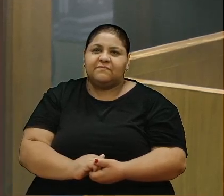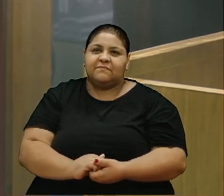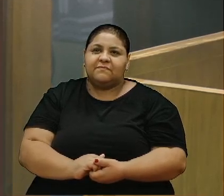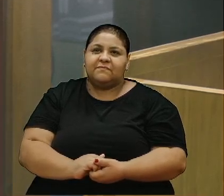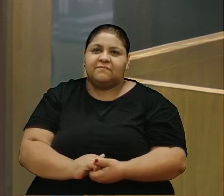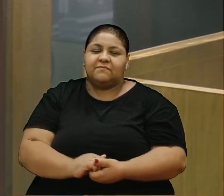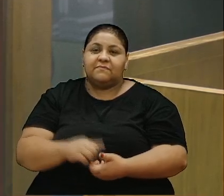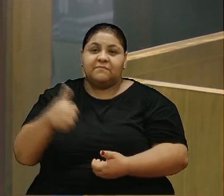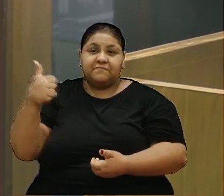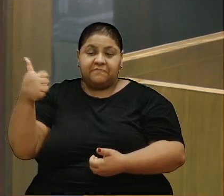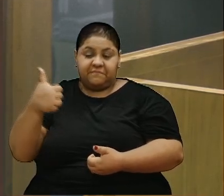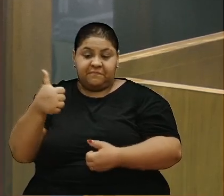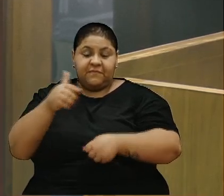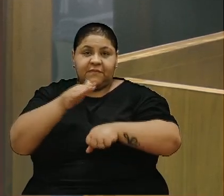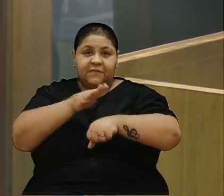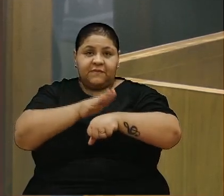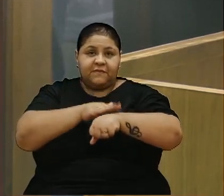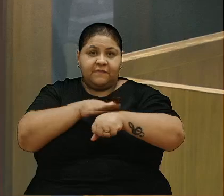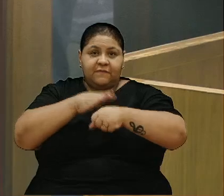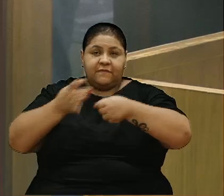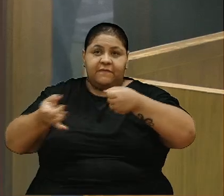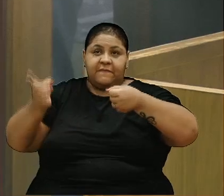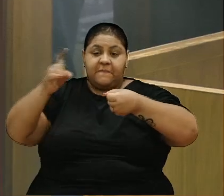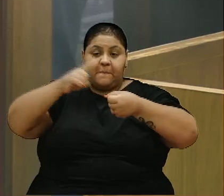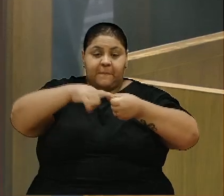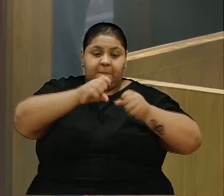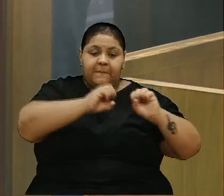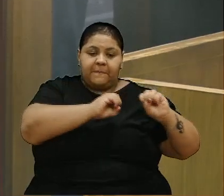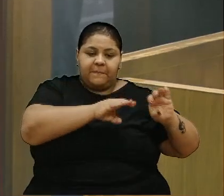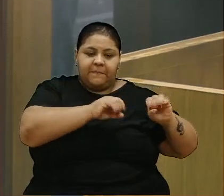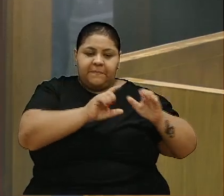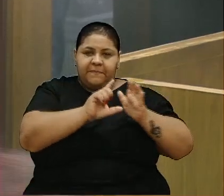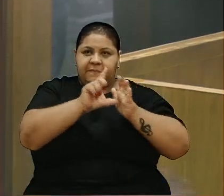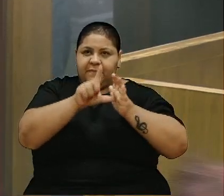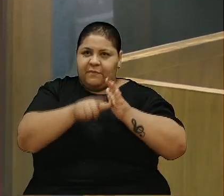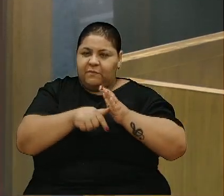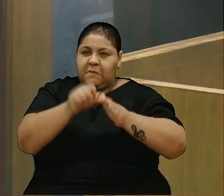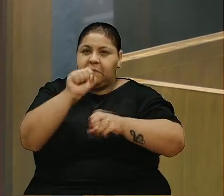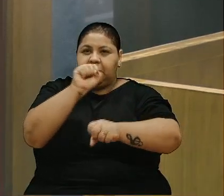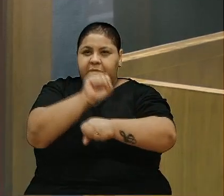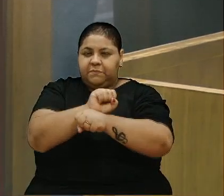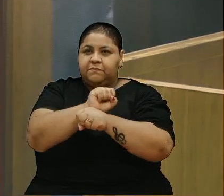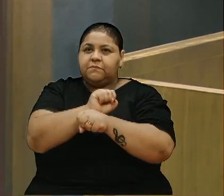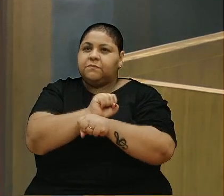Neste primeiro momento, retornando à educação depois de uma parada,